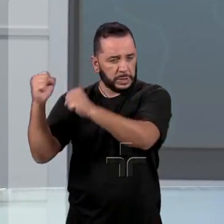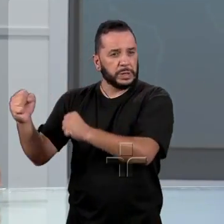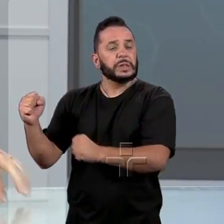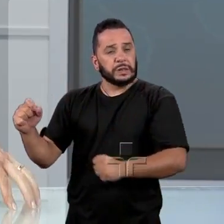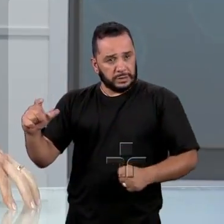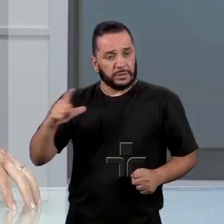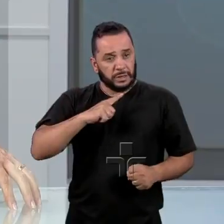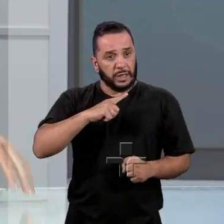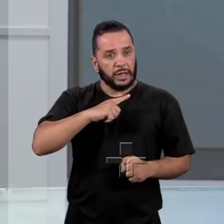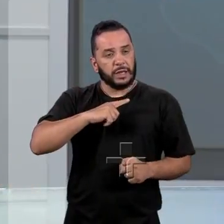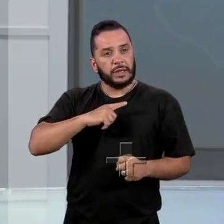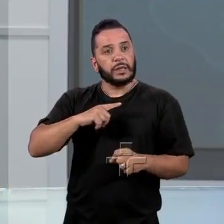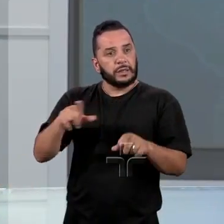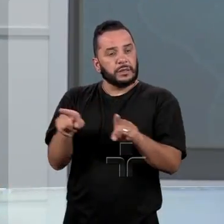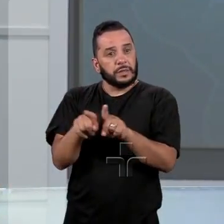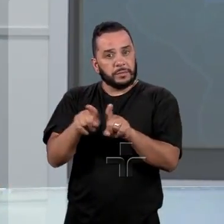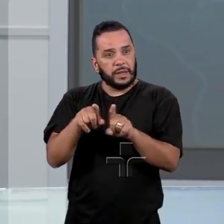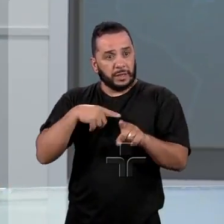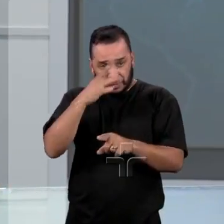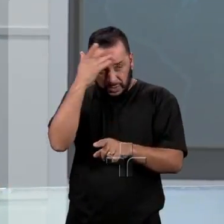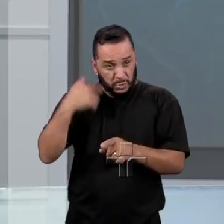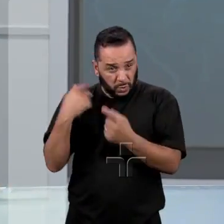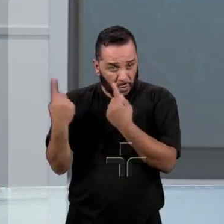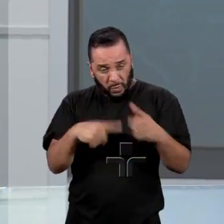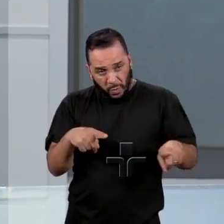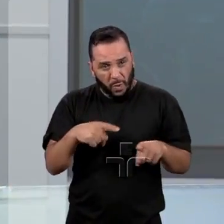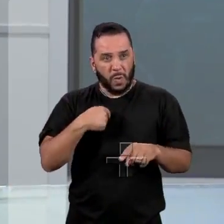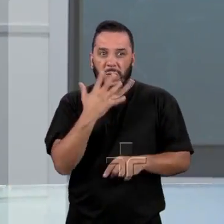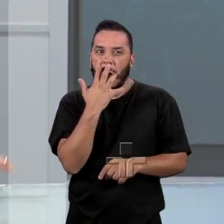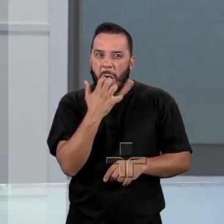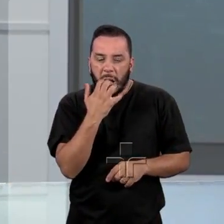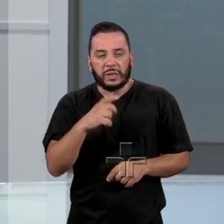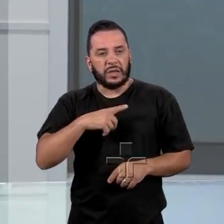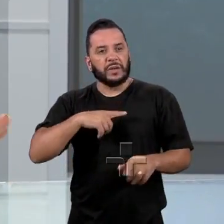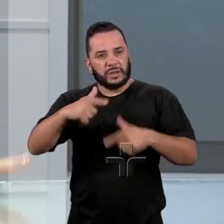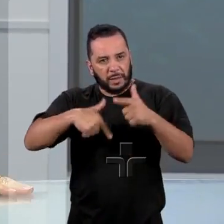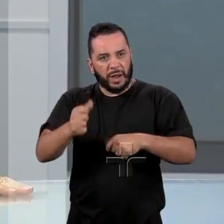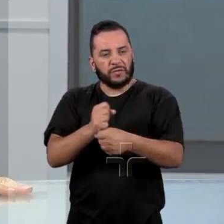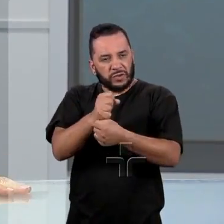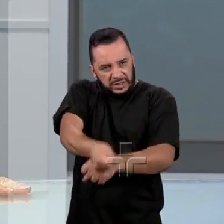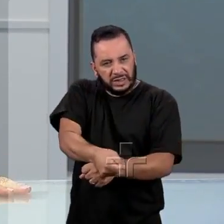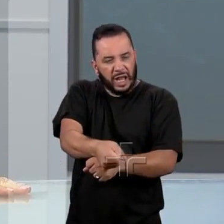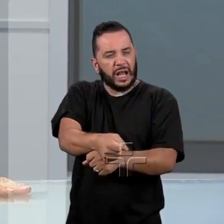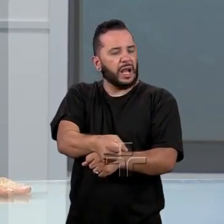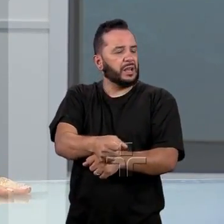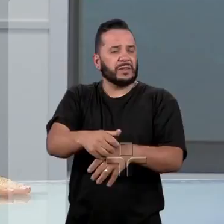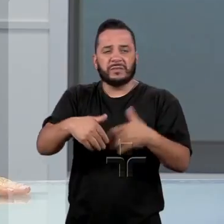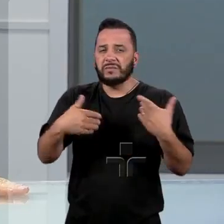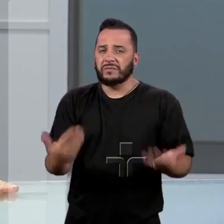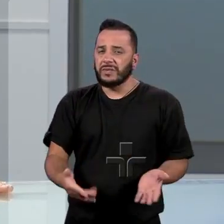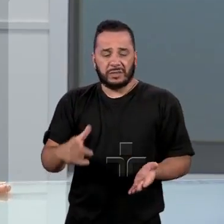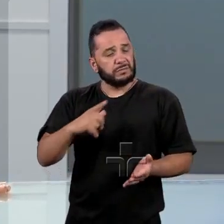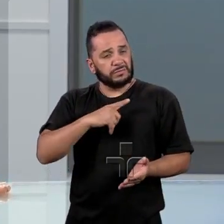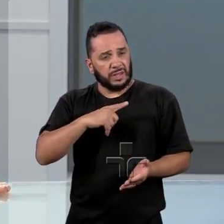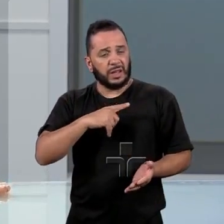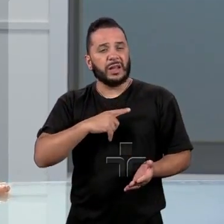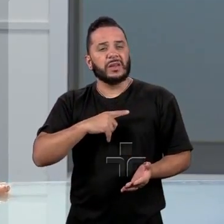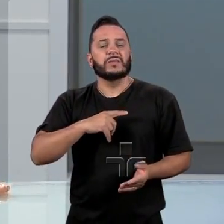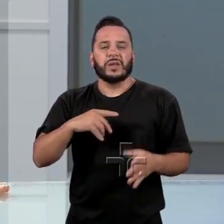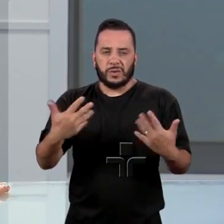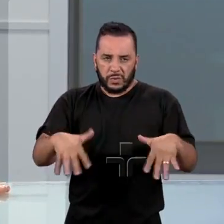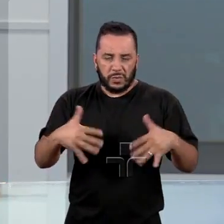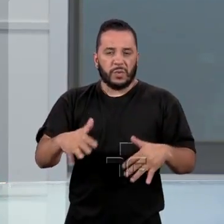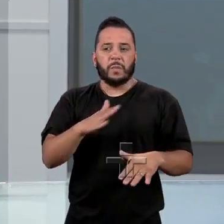na perseguição à oposição stalinista dentro do país, trabalhos forçados, Sibéria, enfim, todo um contexto muito grave, sim,